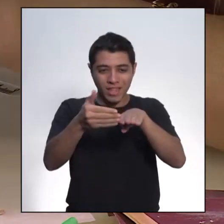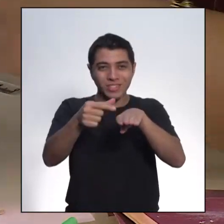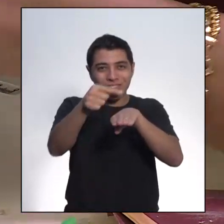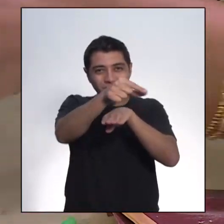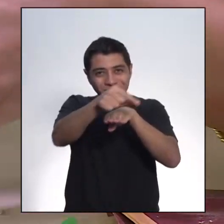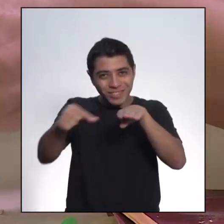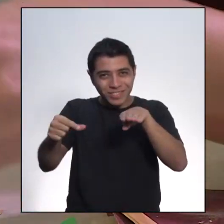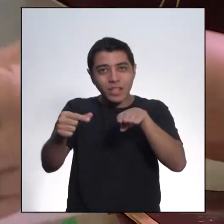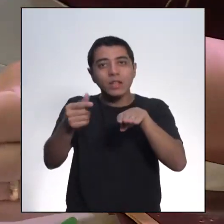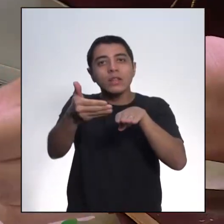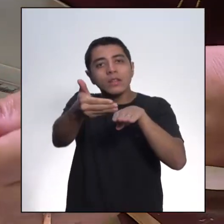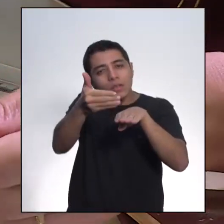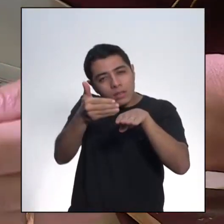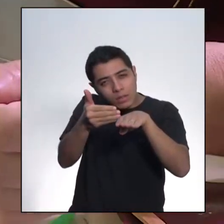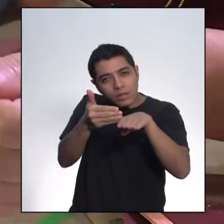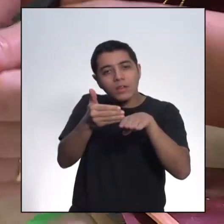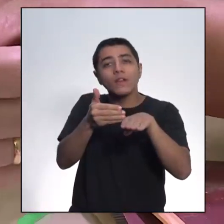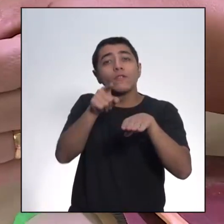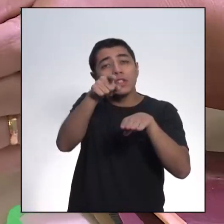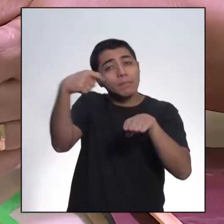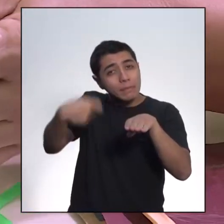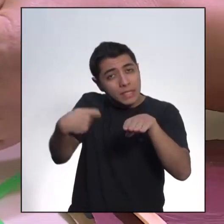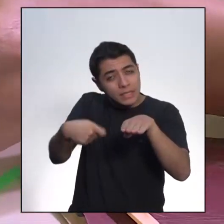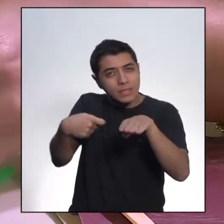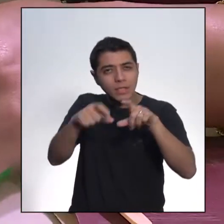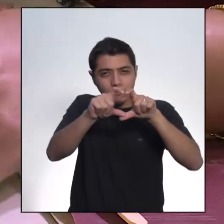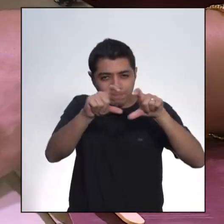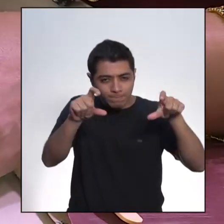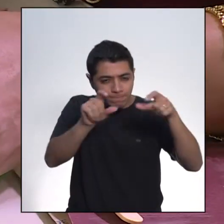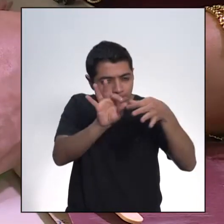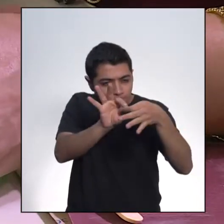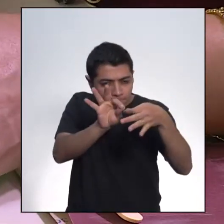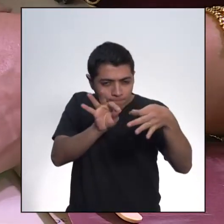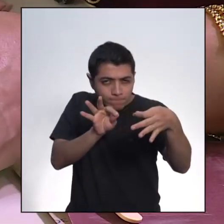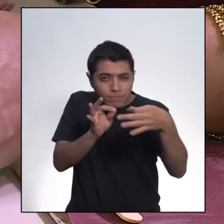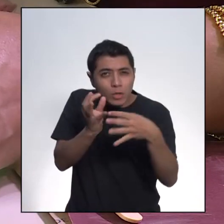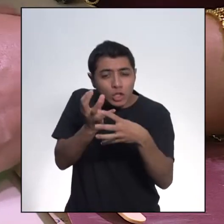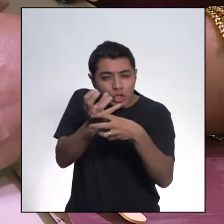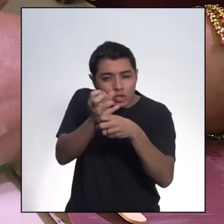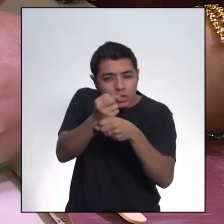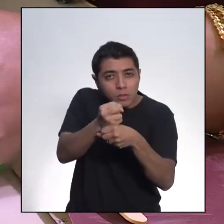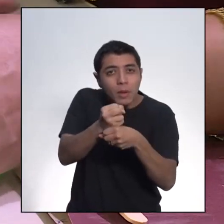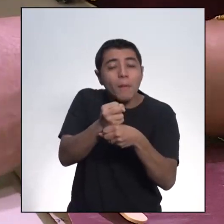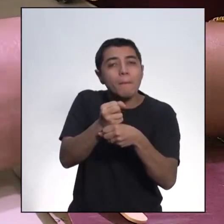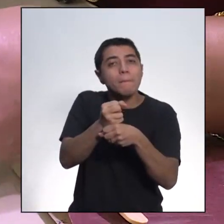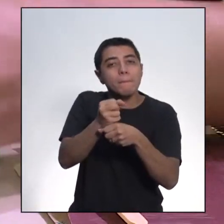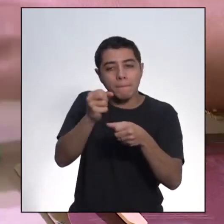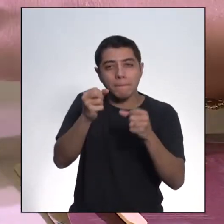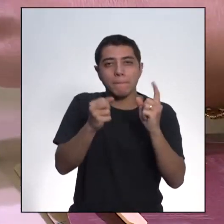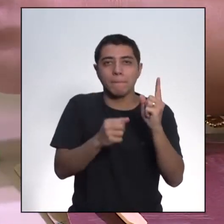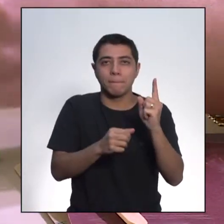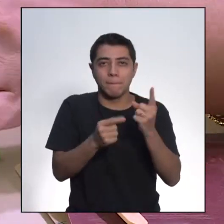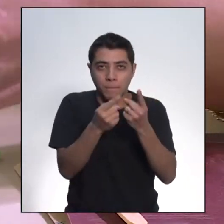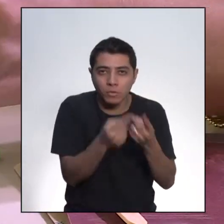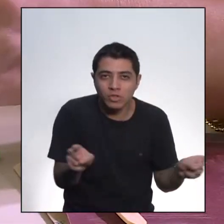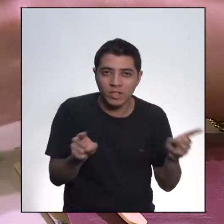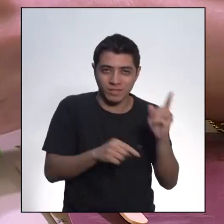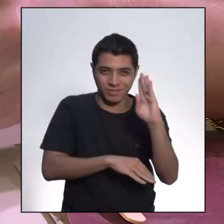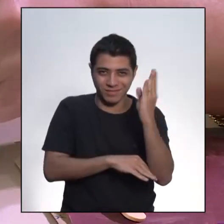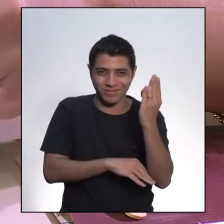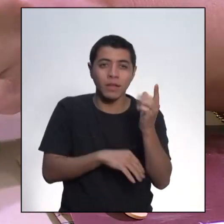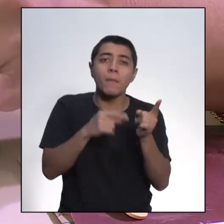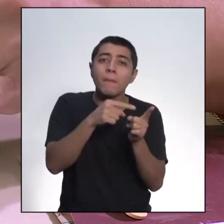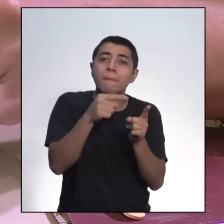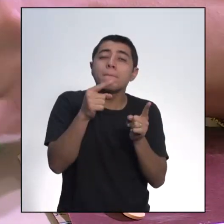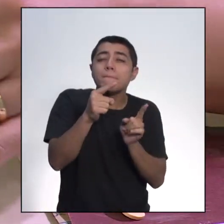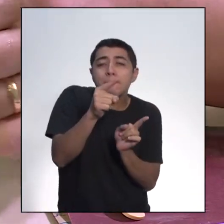que medir esse palito de forma que ele seja bem pequeno, mas não muito, senão não vai dar conta de você colocar o